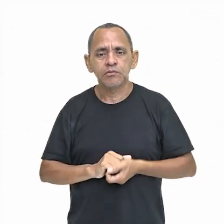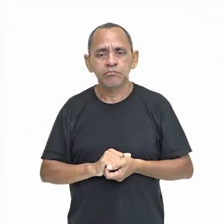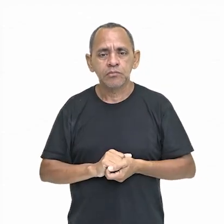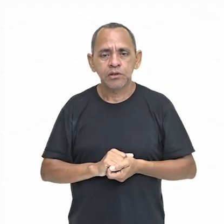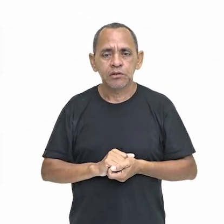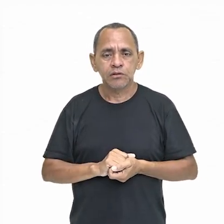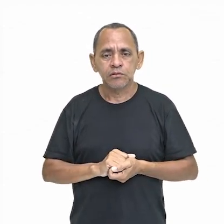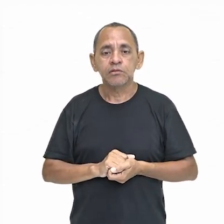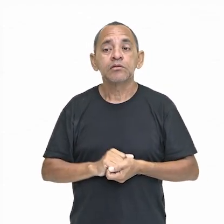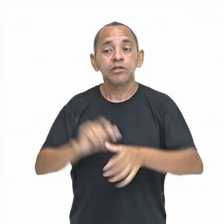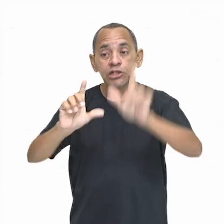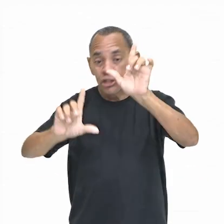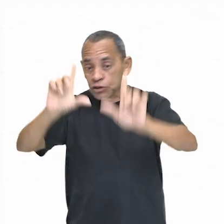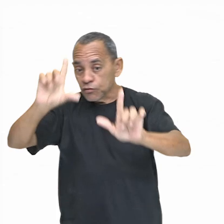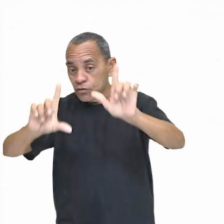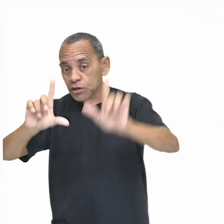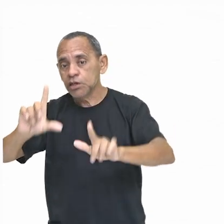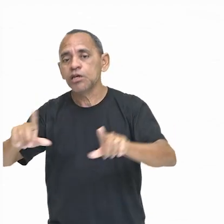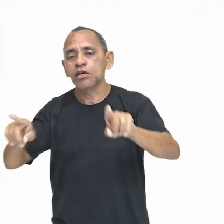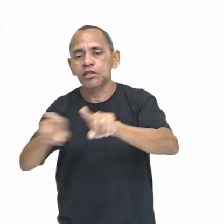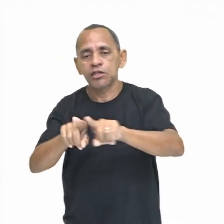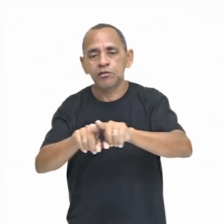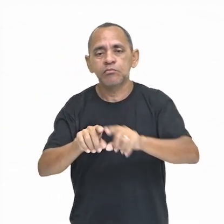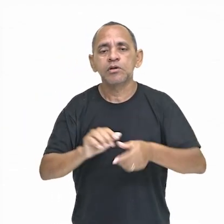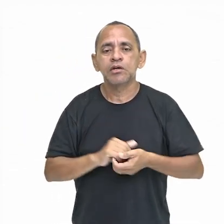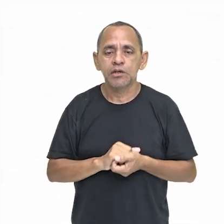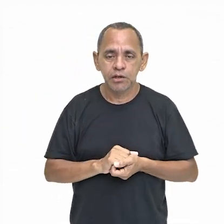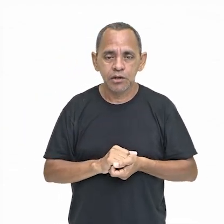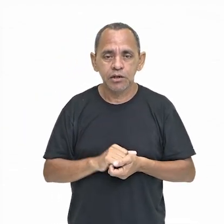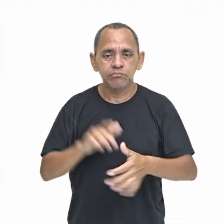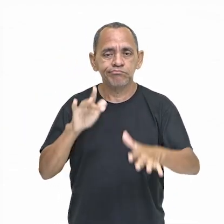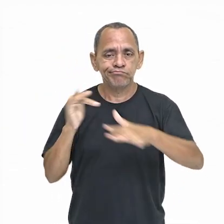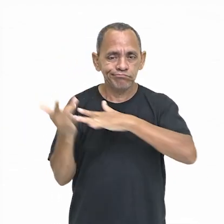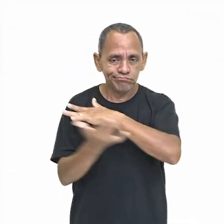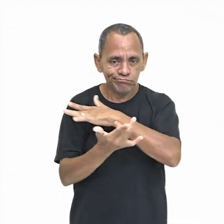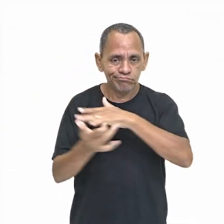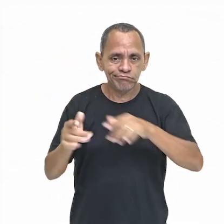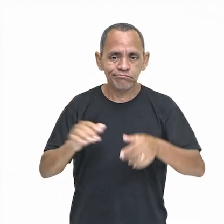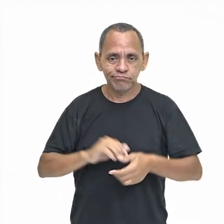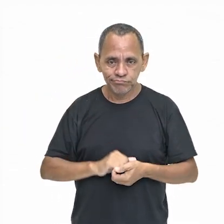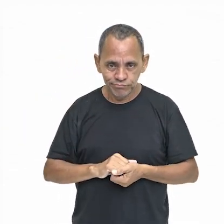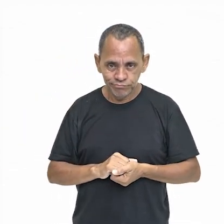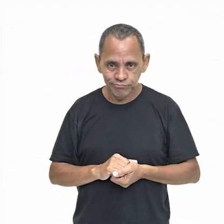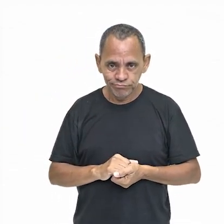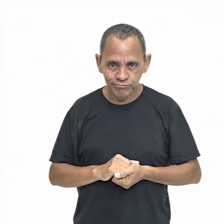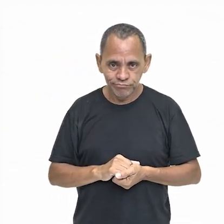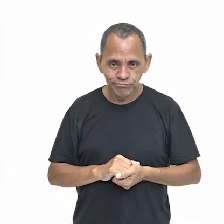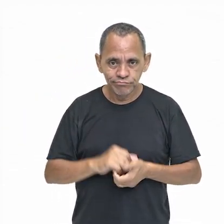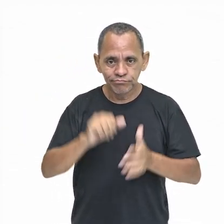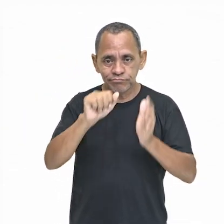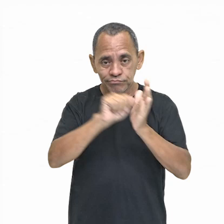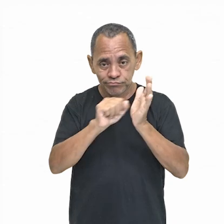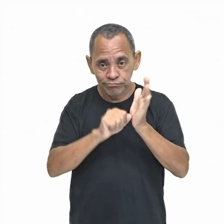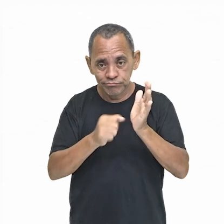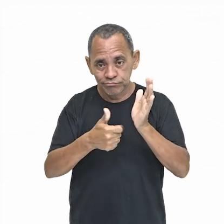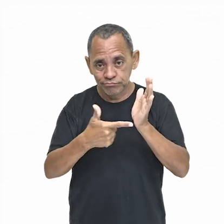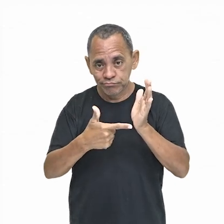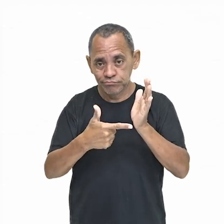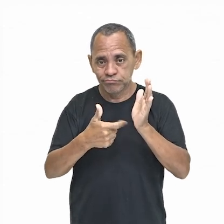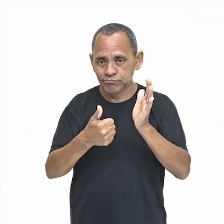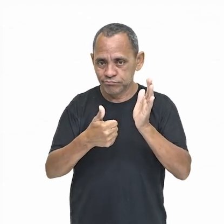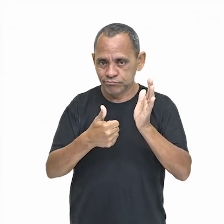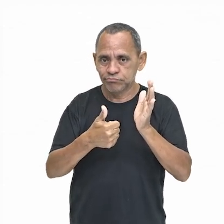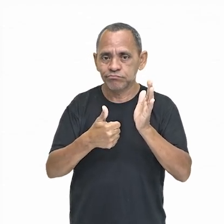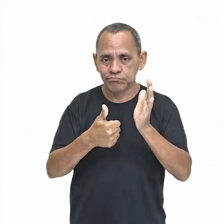ou então agora com os meios nas redes sociais, né? No século XXI, a difusão